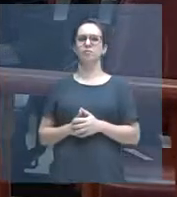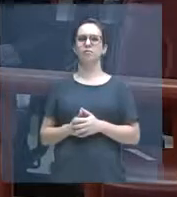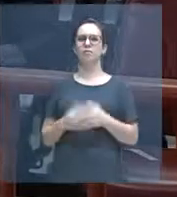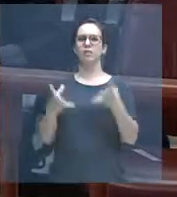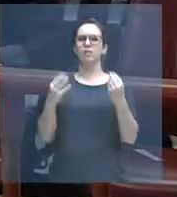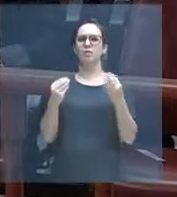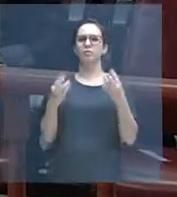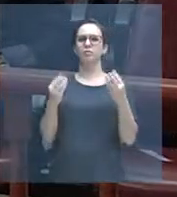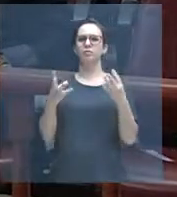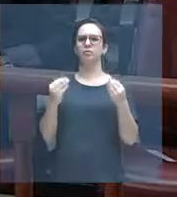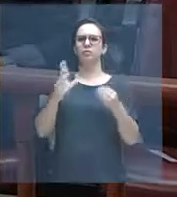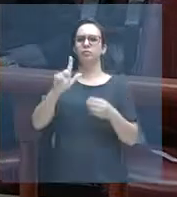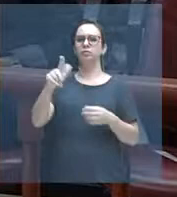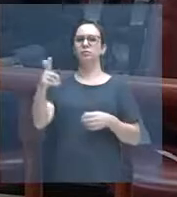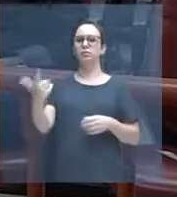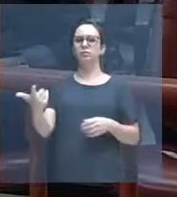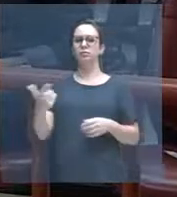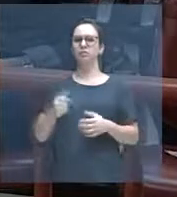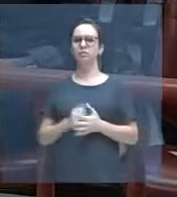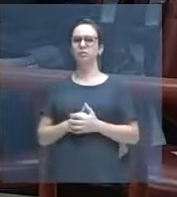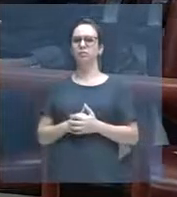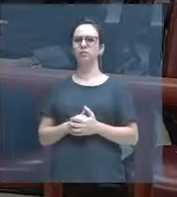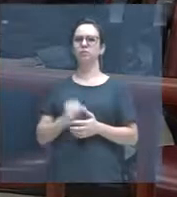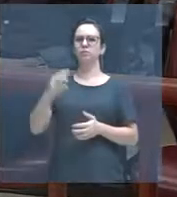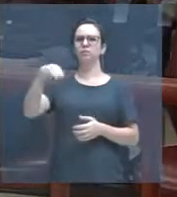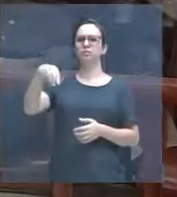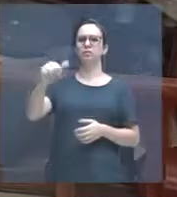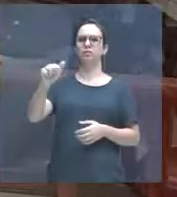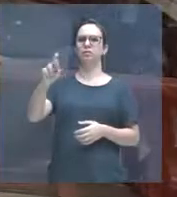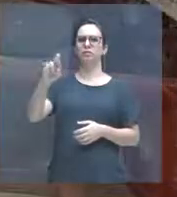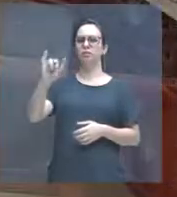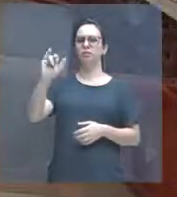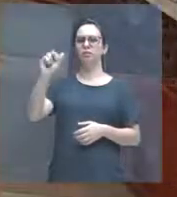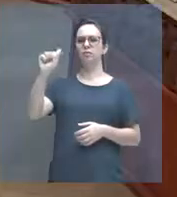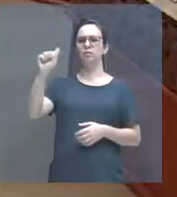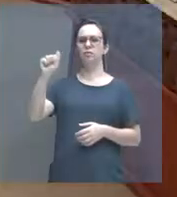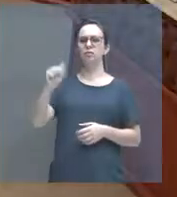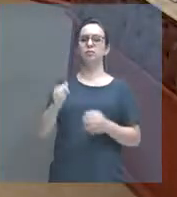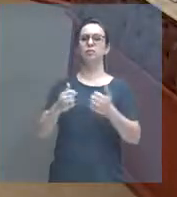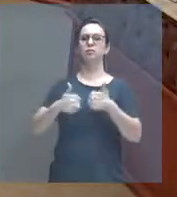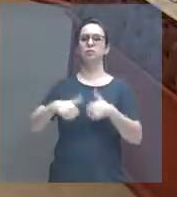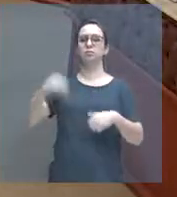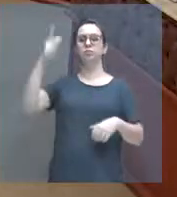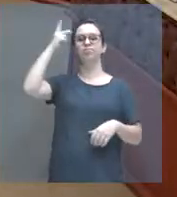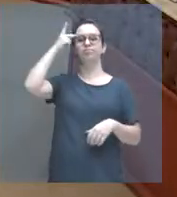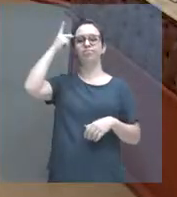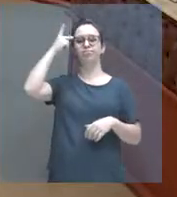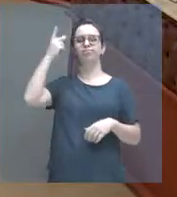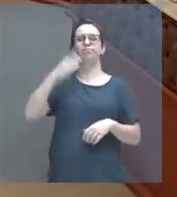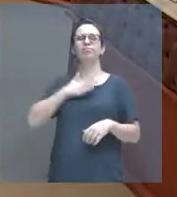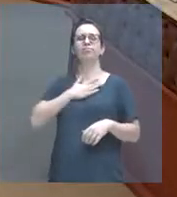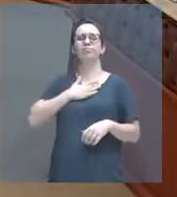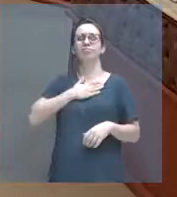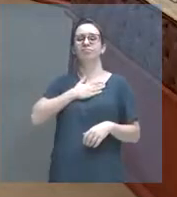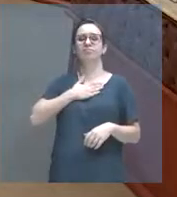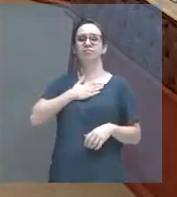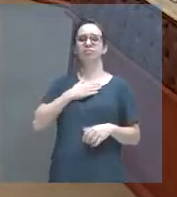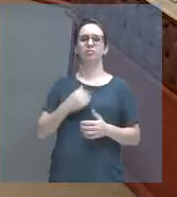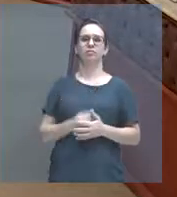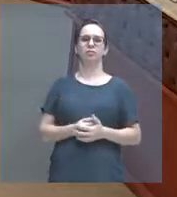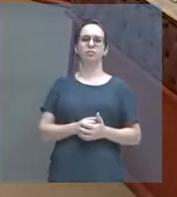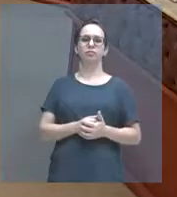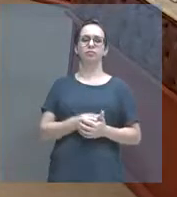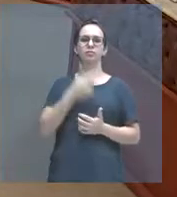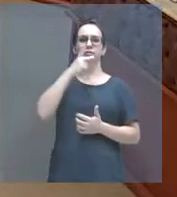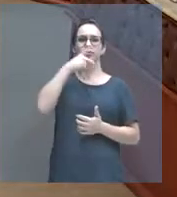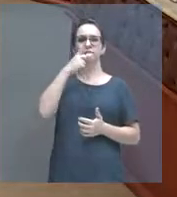tantos outros, a Marina, que não pôde vir, que está em São Paulo, que é uma querida. Mas citar nome é meio complicado, porque a